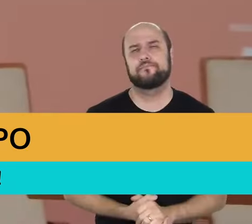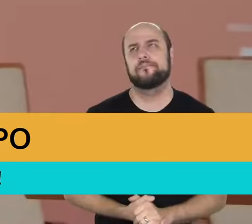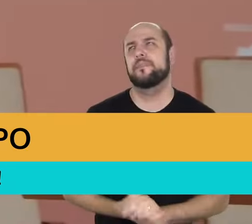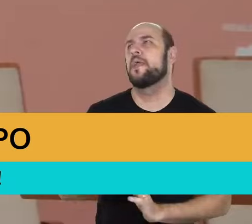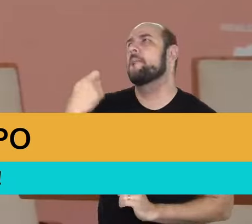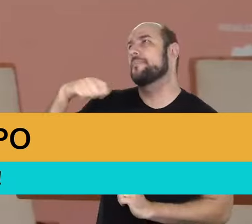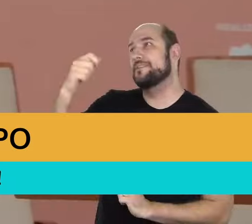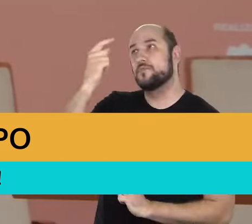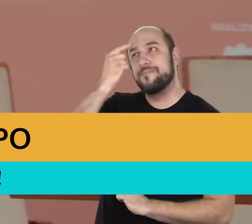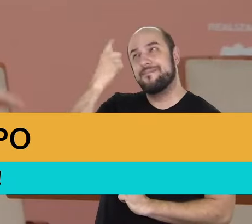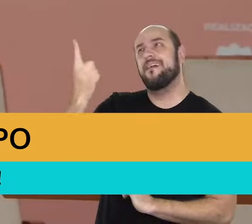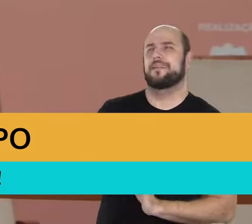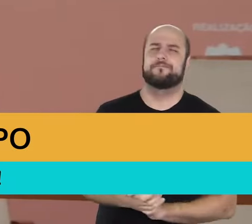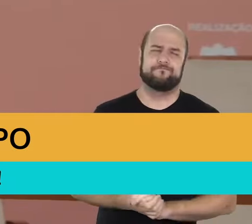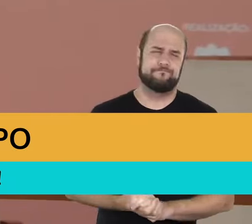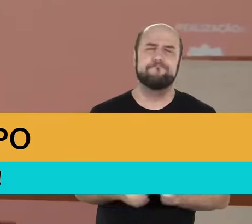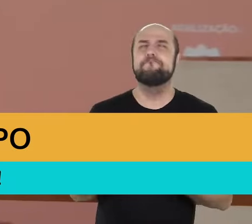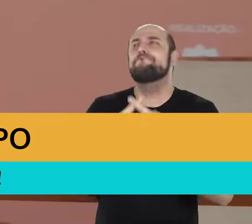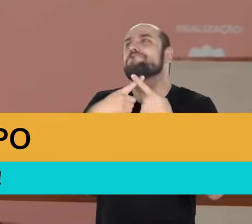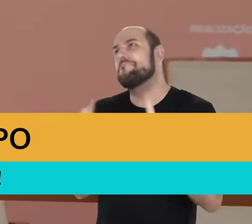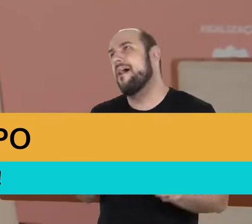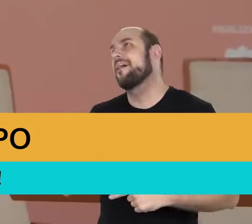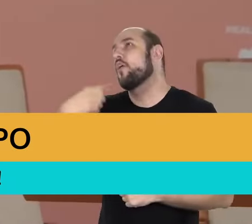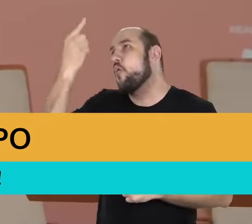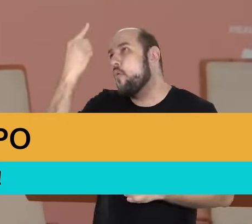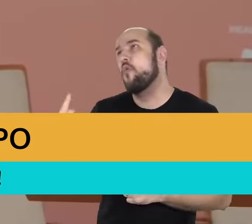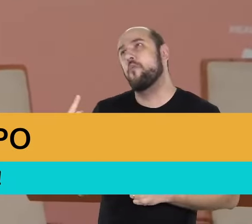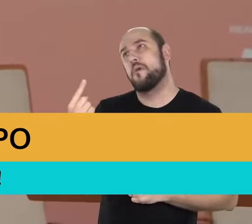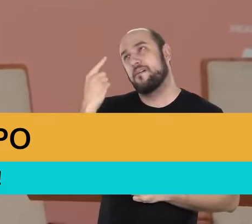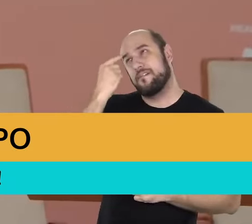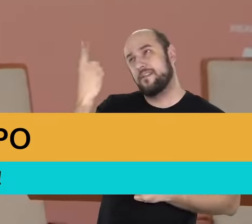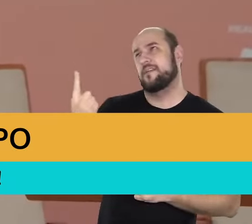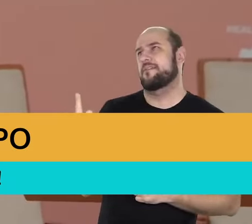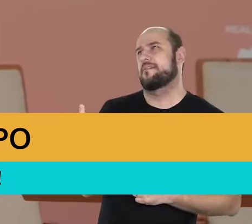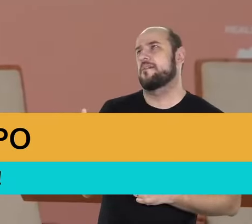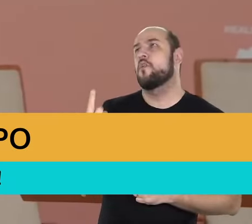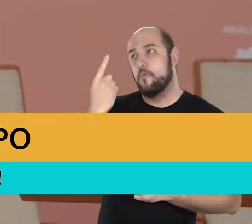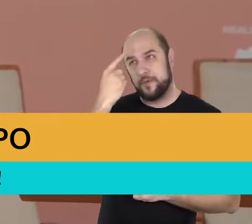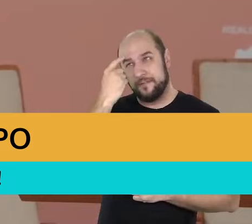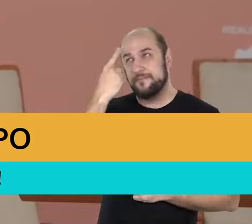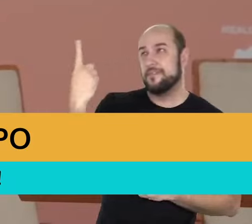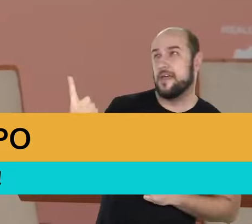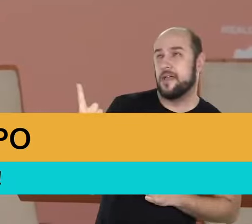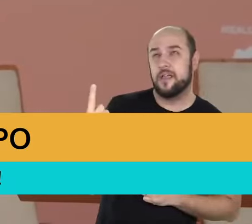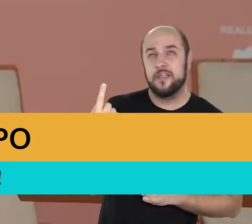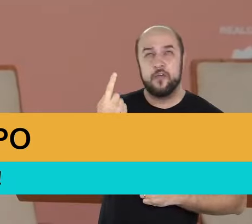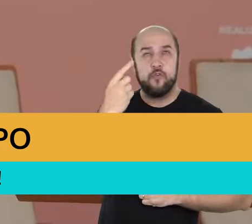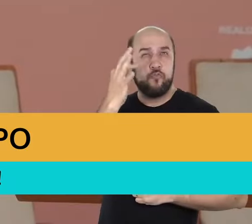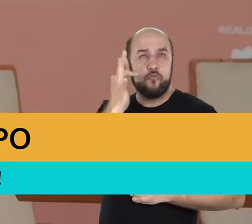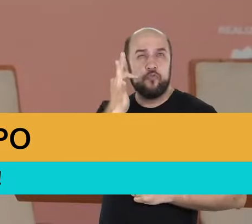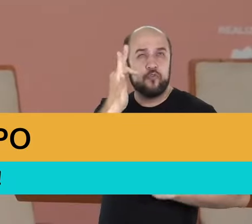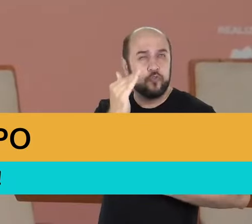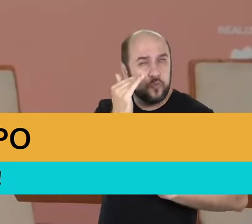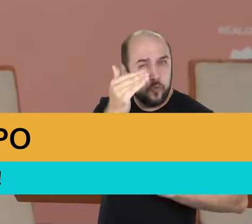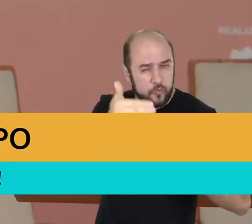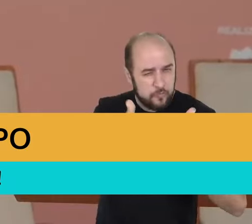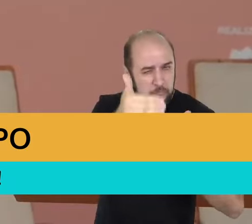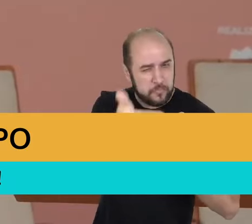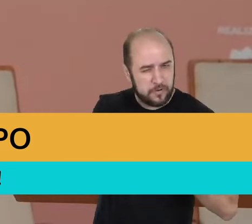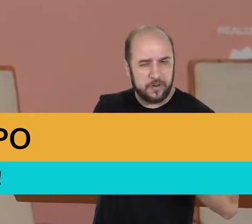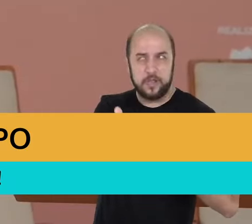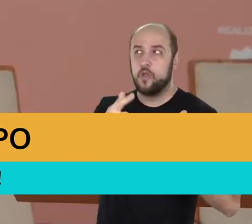me dê uma ideia. Só que assim, Jesus, eu só preciso de uma ideia. Uma ideia e uma provisão, porque o resto eu faço.